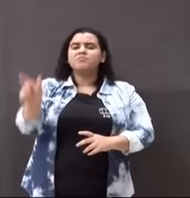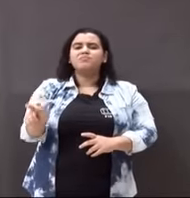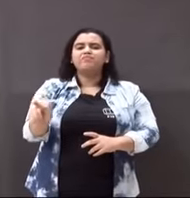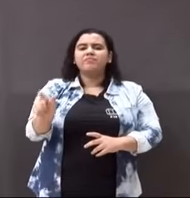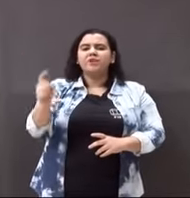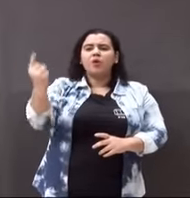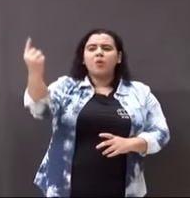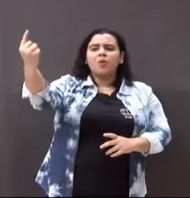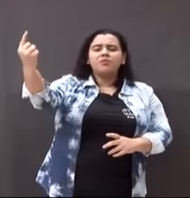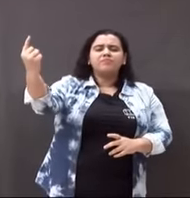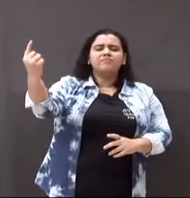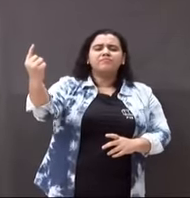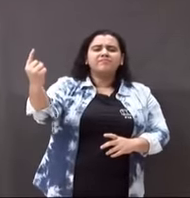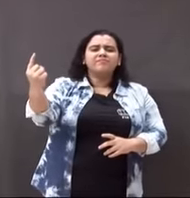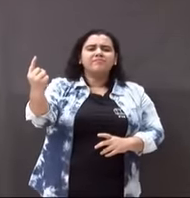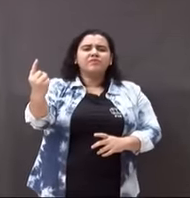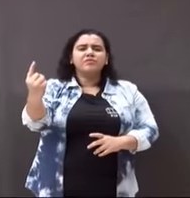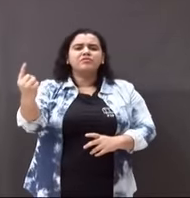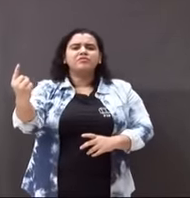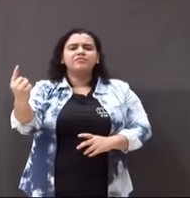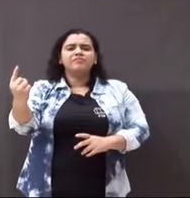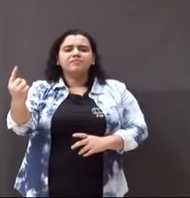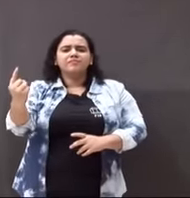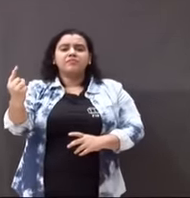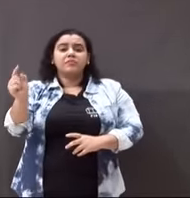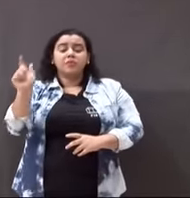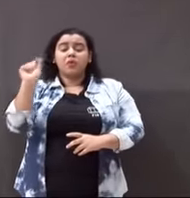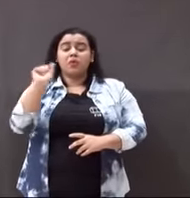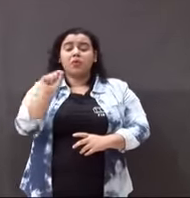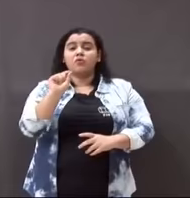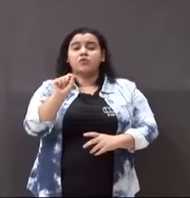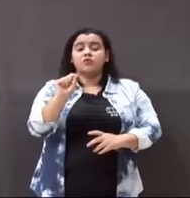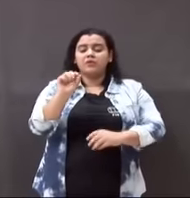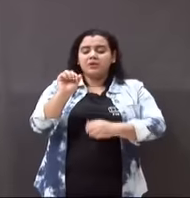aonde você lavava a rede.